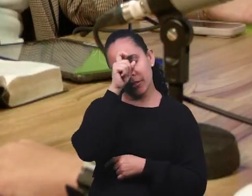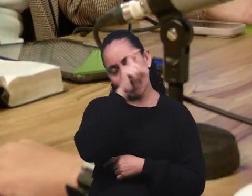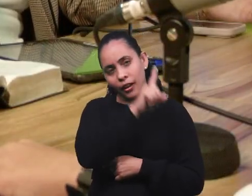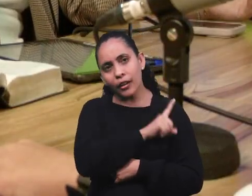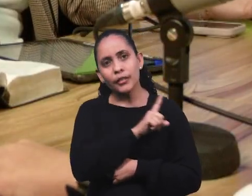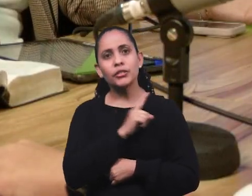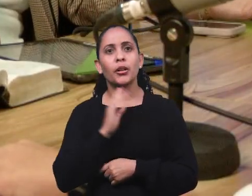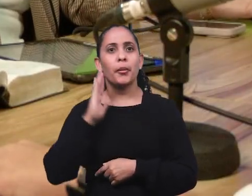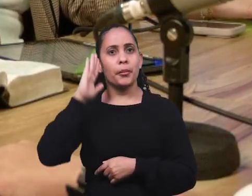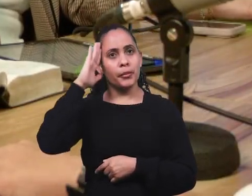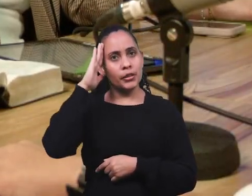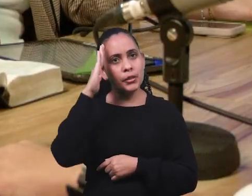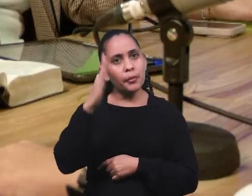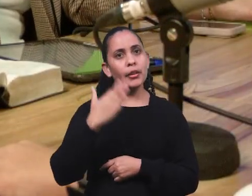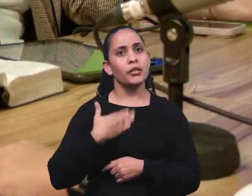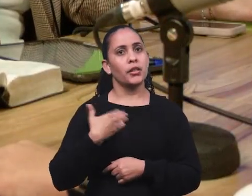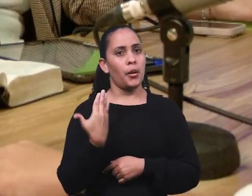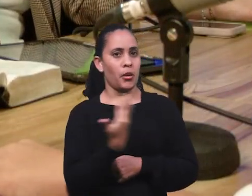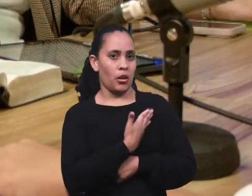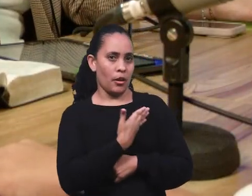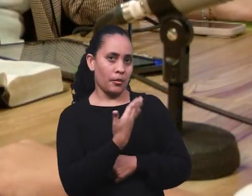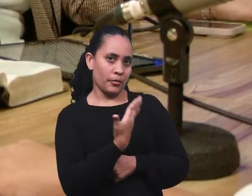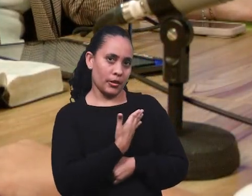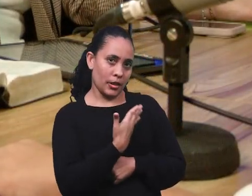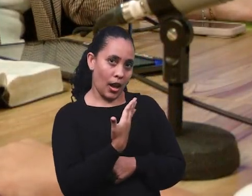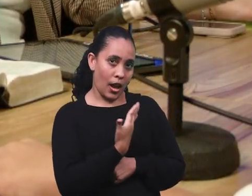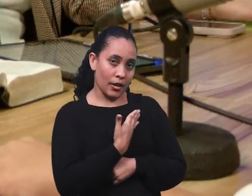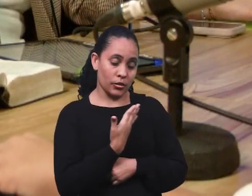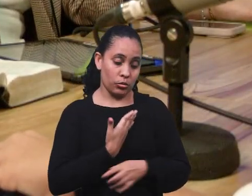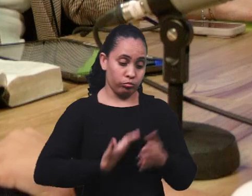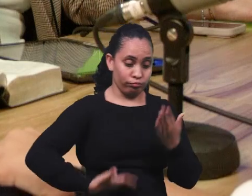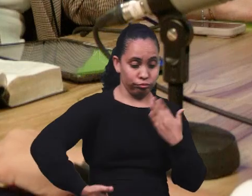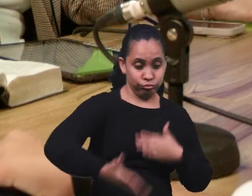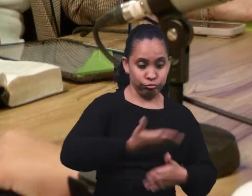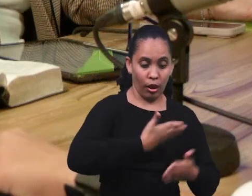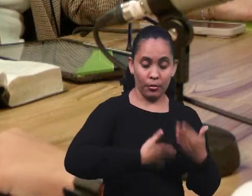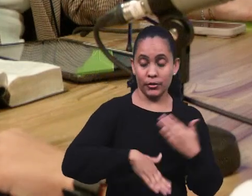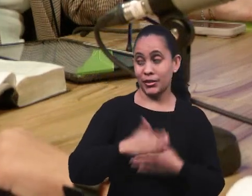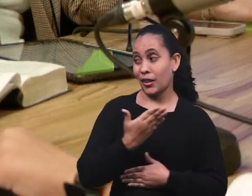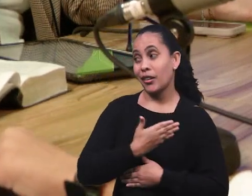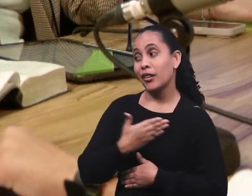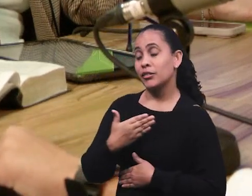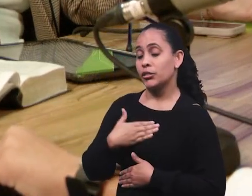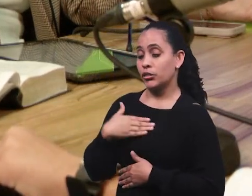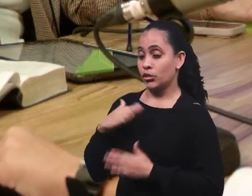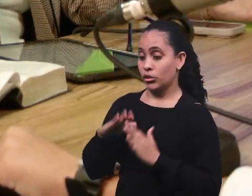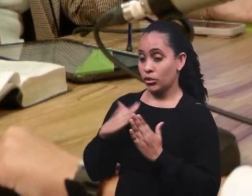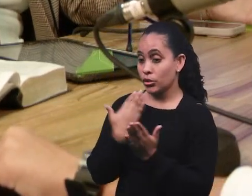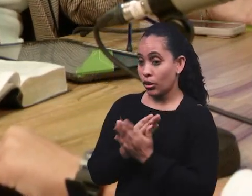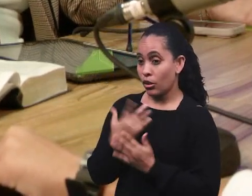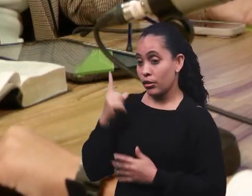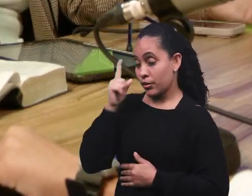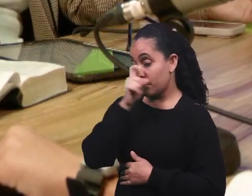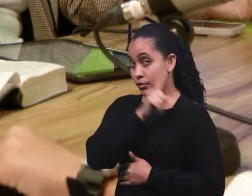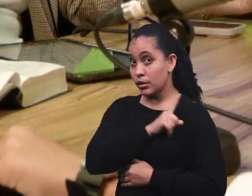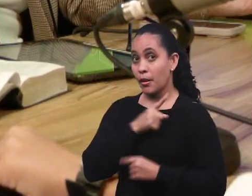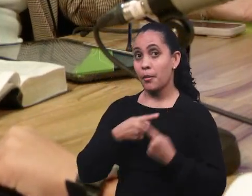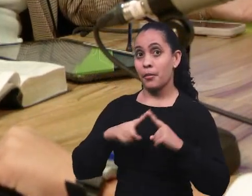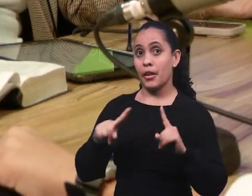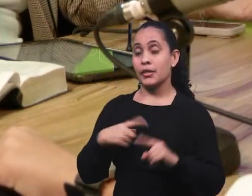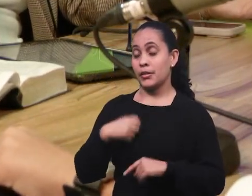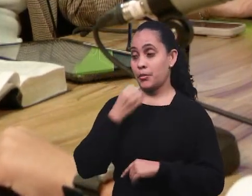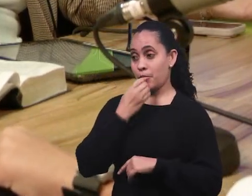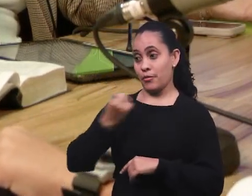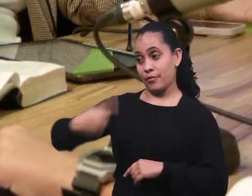dificuldades, né? Principalmente com amizade. Muito ambiente, né? De escola. Exatamente, mas como é